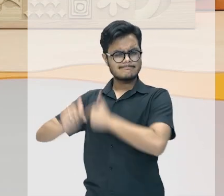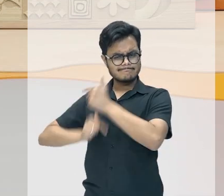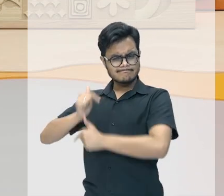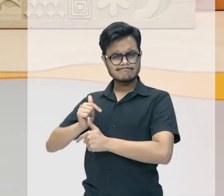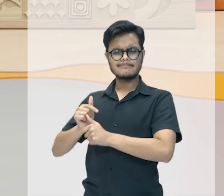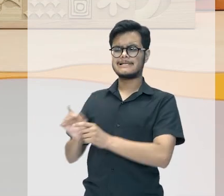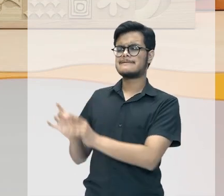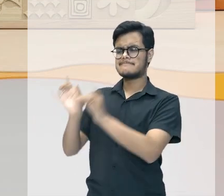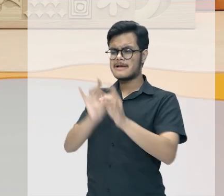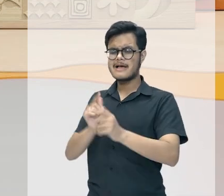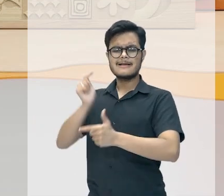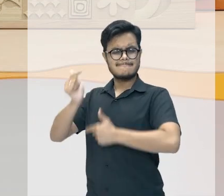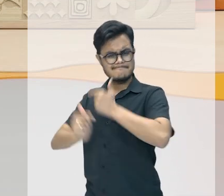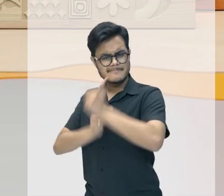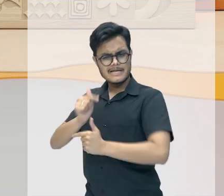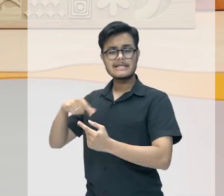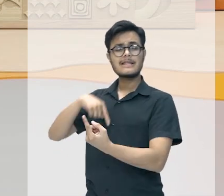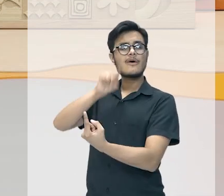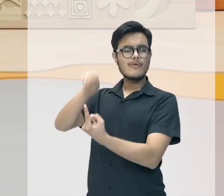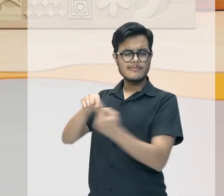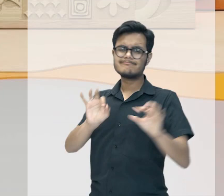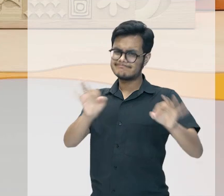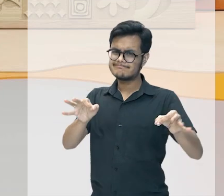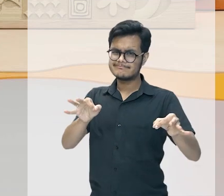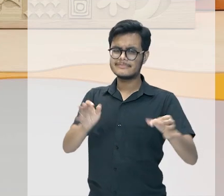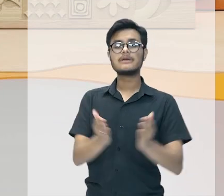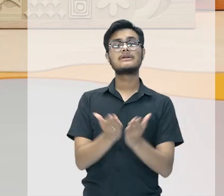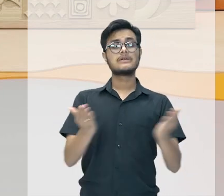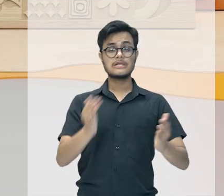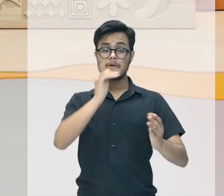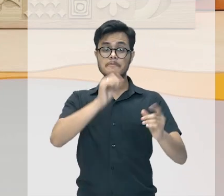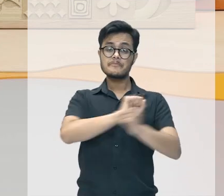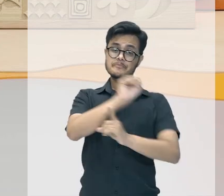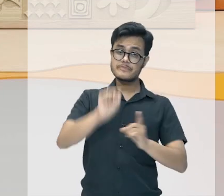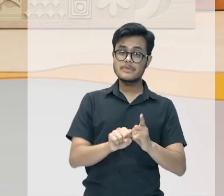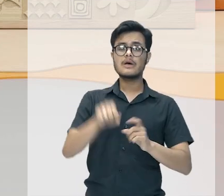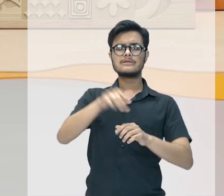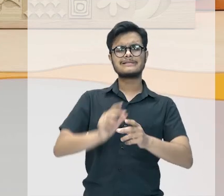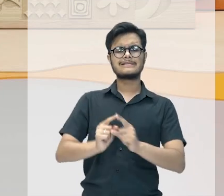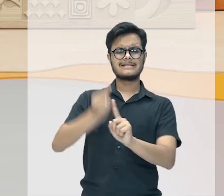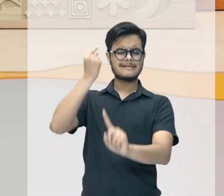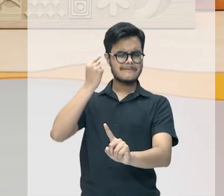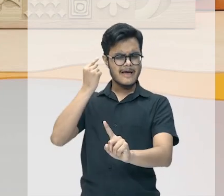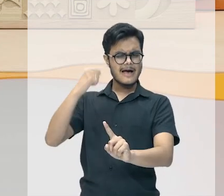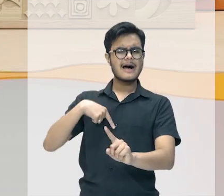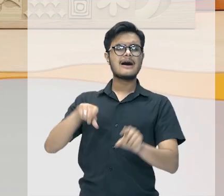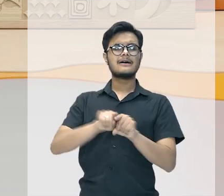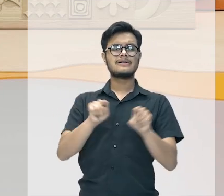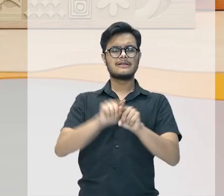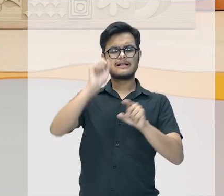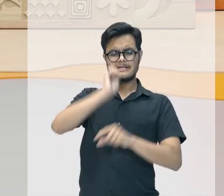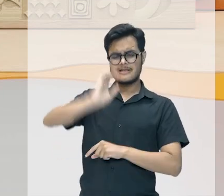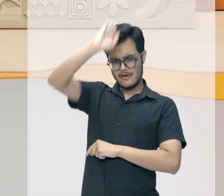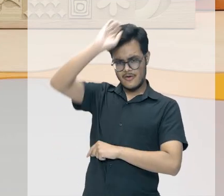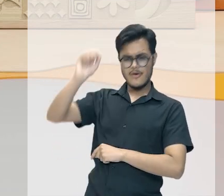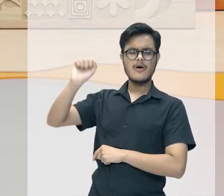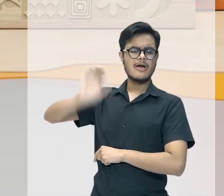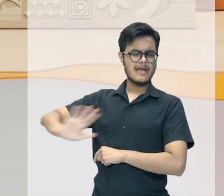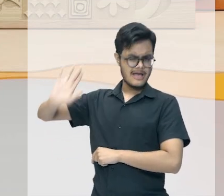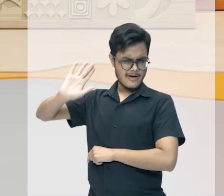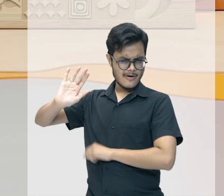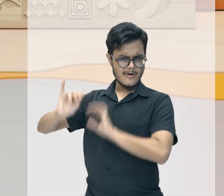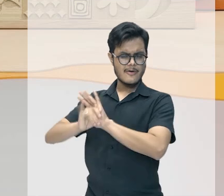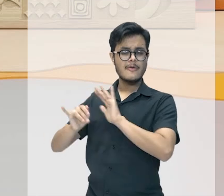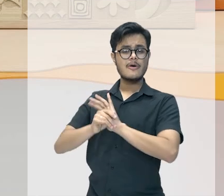certeza temos, então, algum objetivo, ok? Essas sociedades, então, da antiguidade, sejam elas lá em Roma ou, por